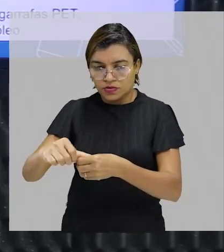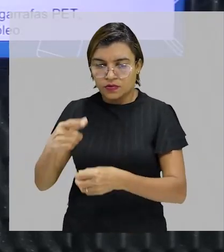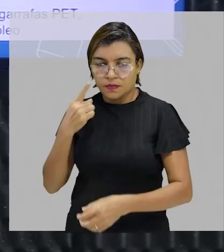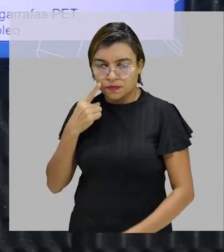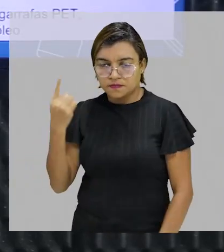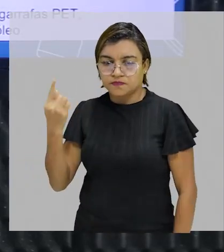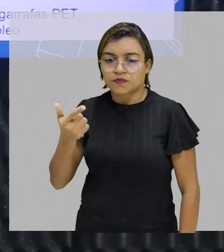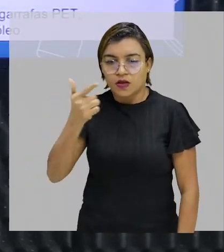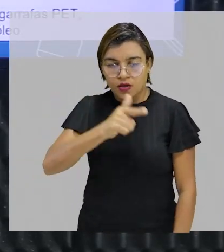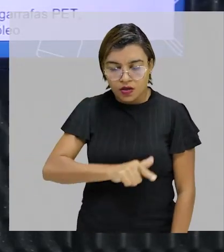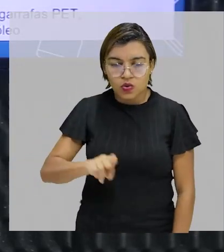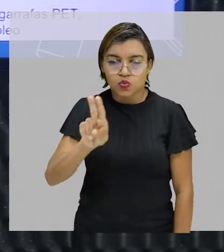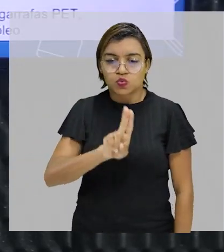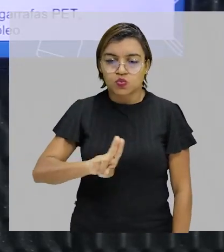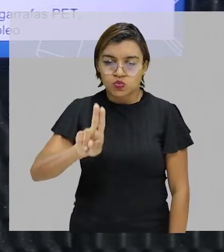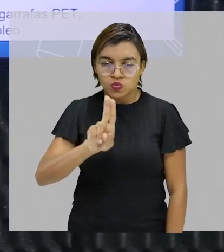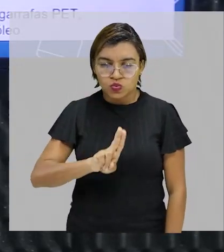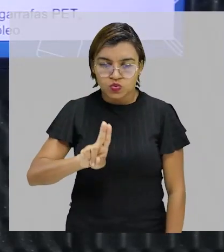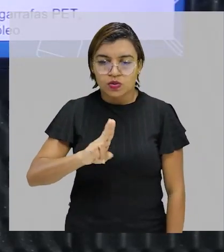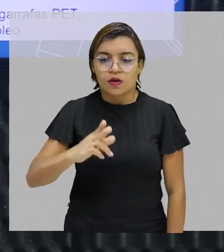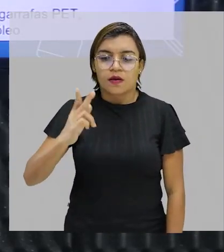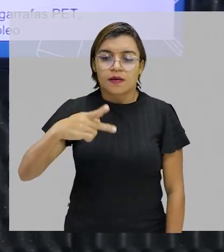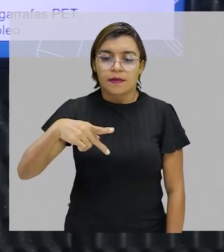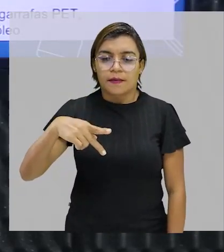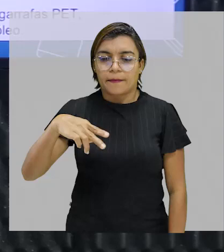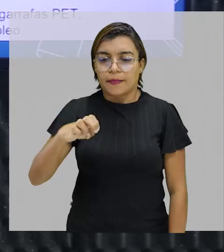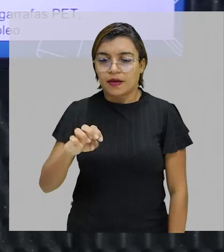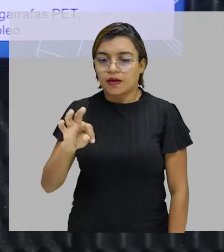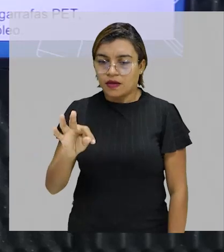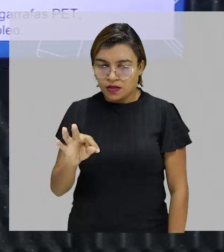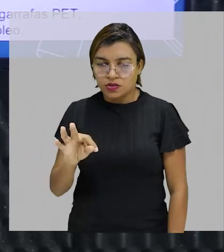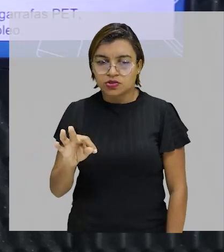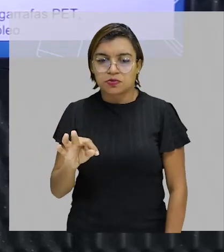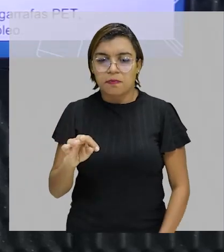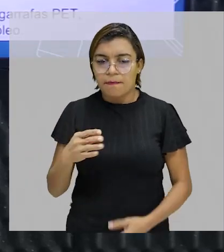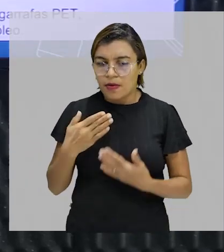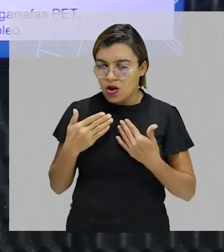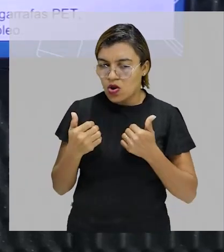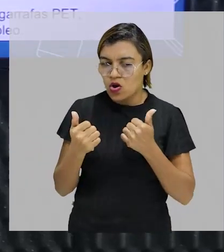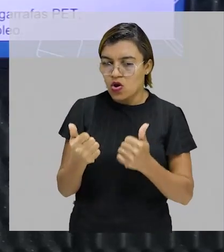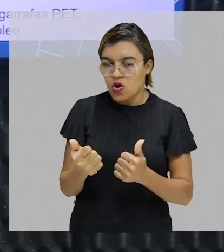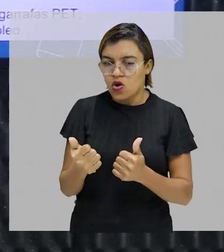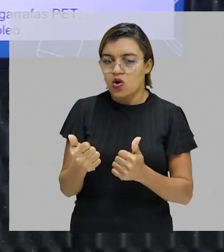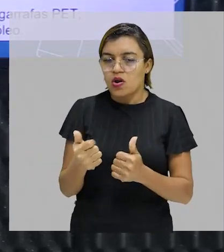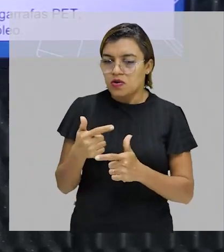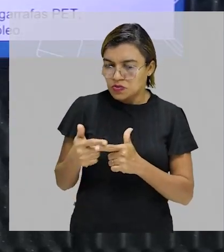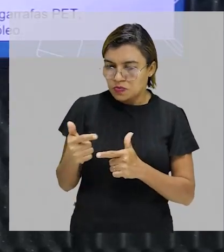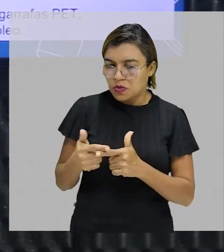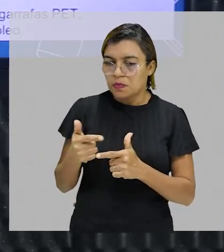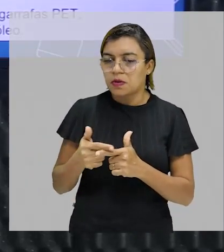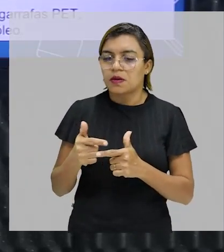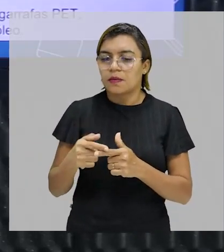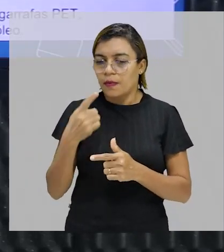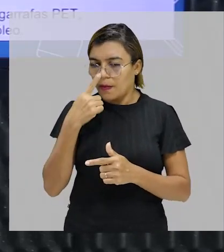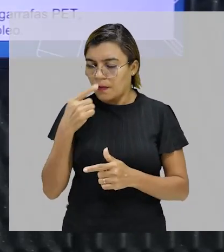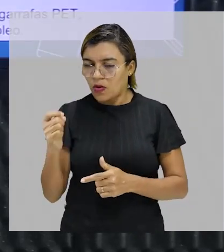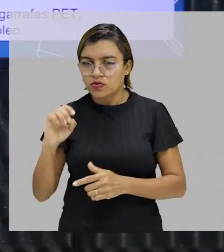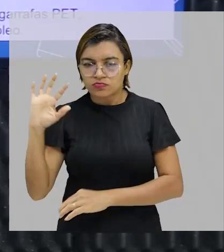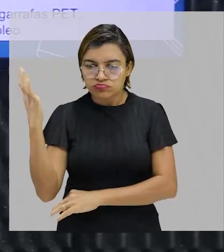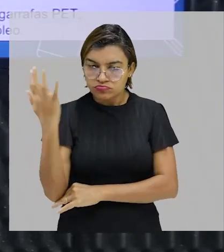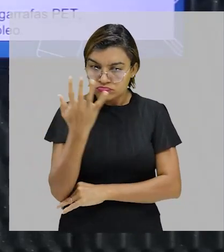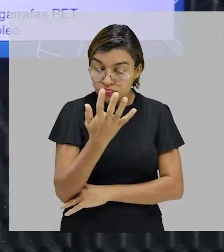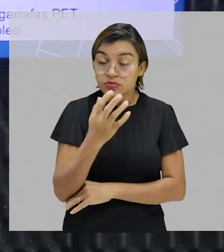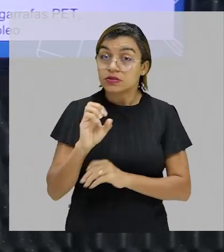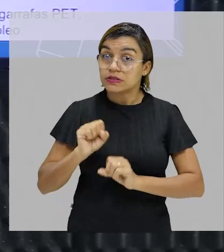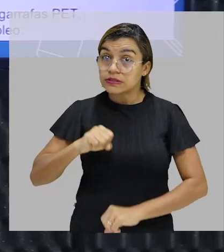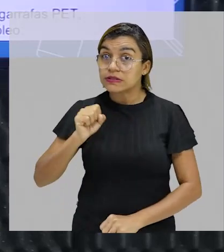PET é uma forma de amenizar? Com certeza. Tá? A reutilização, certo? Vai